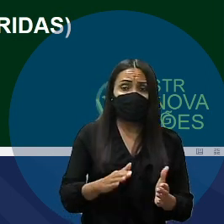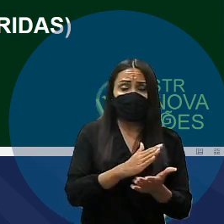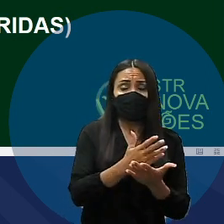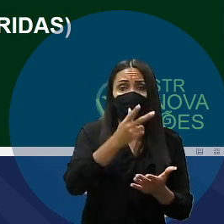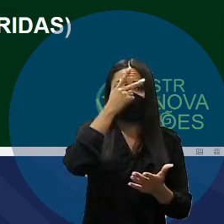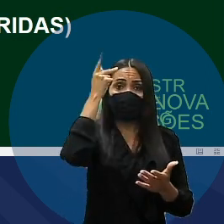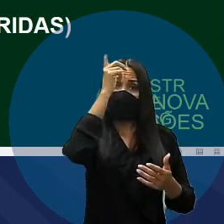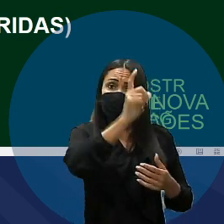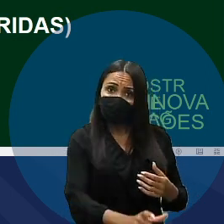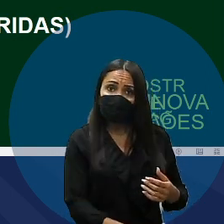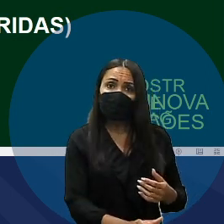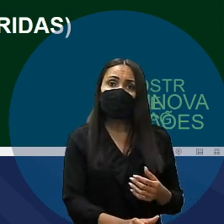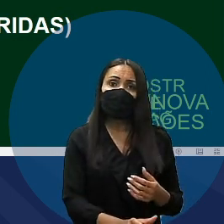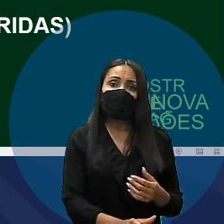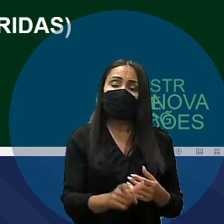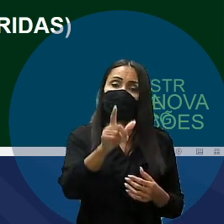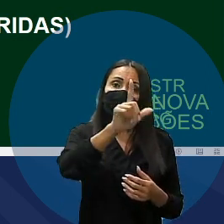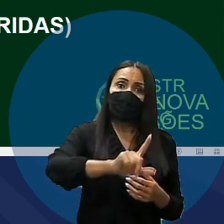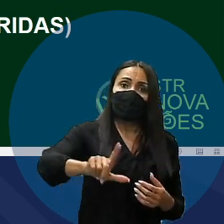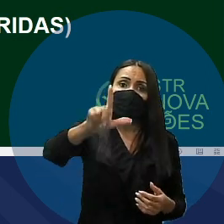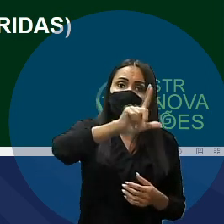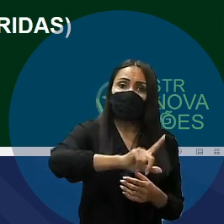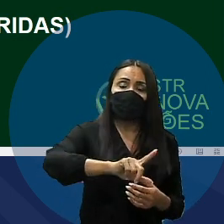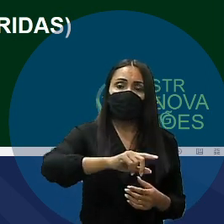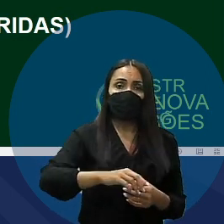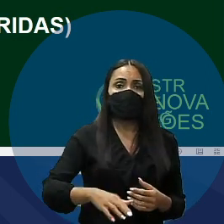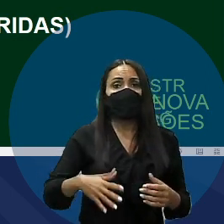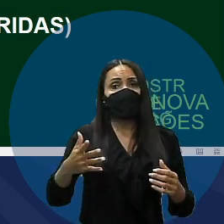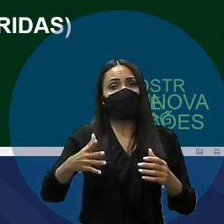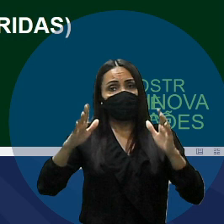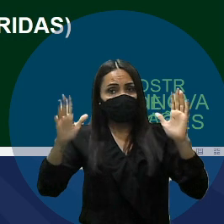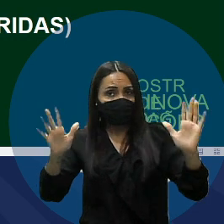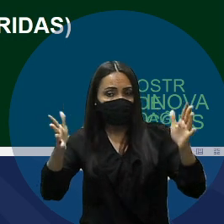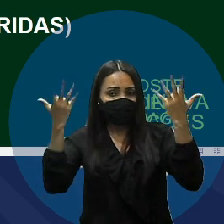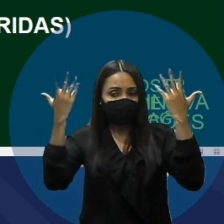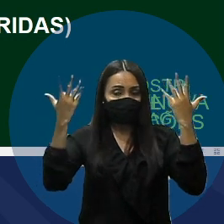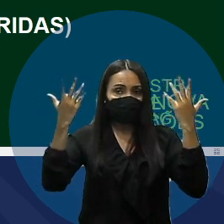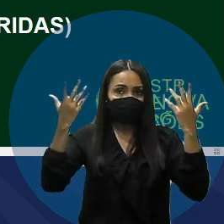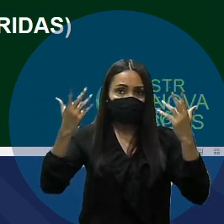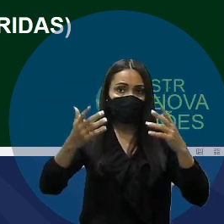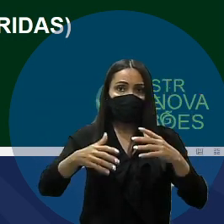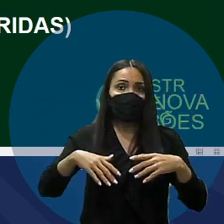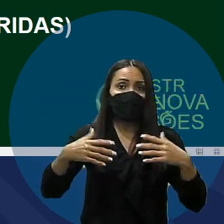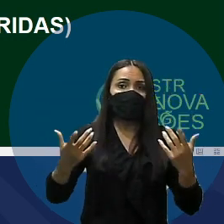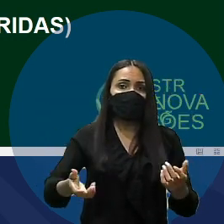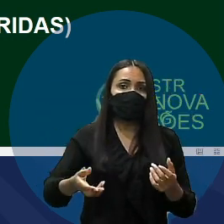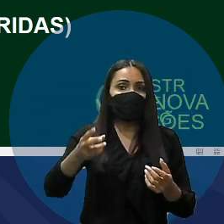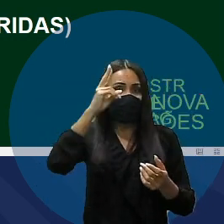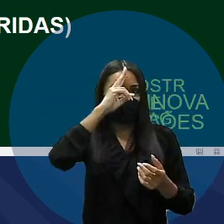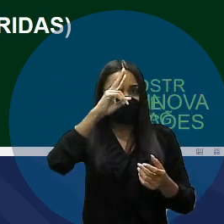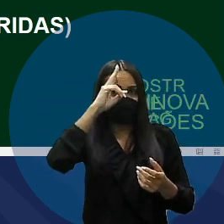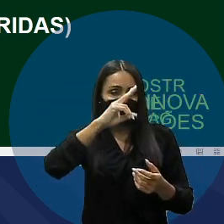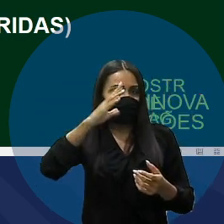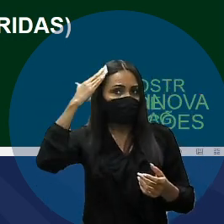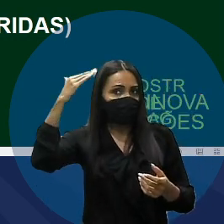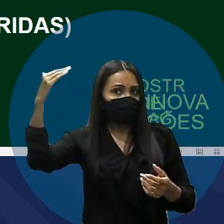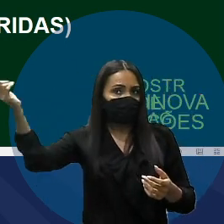cidade ligada à literatura e outra homenageando, resgatando o legado dos nossos artistas que estão